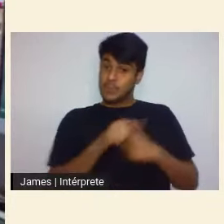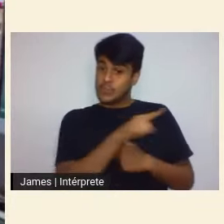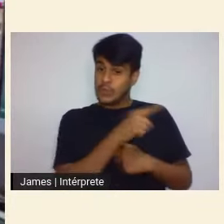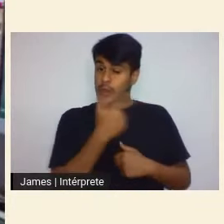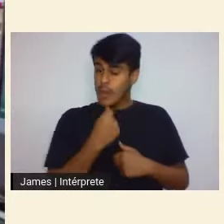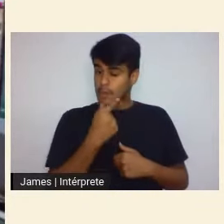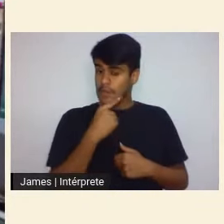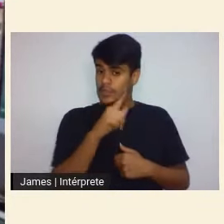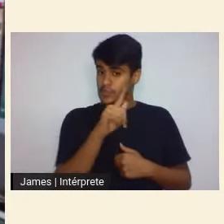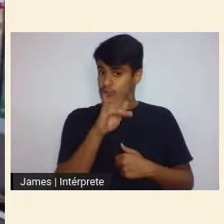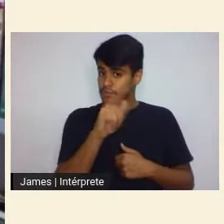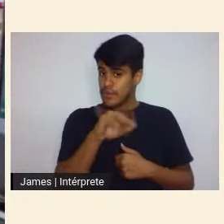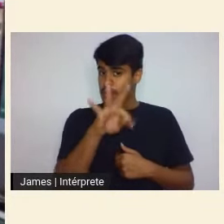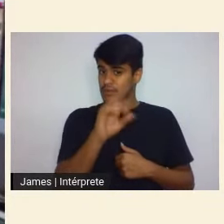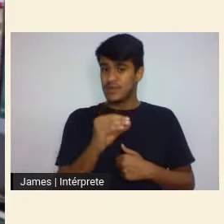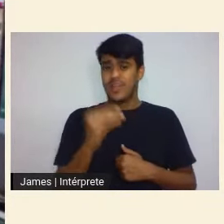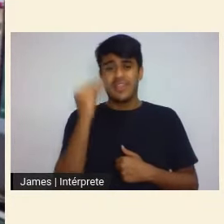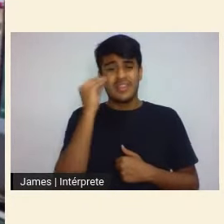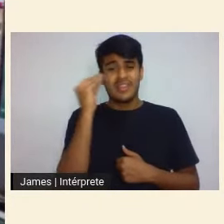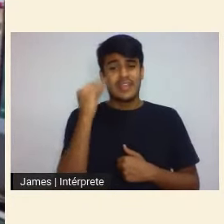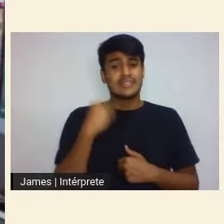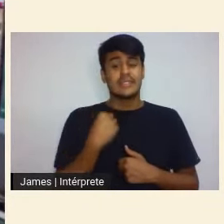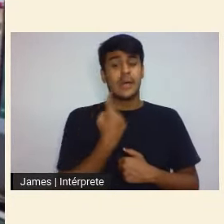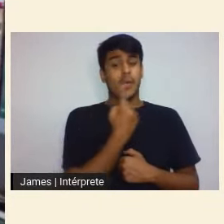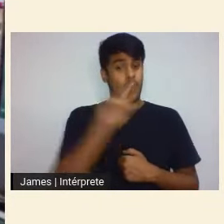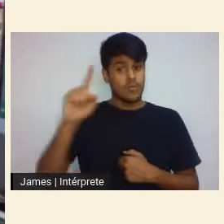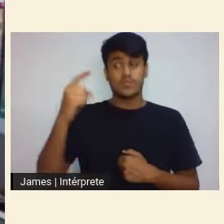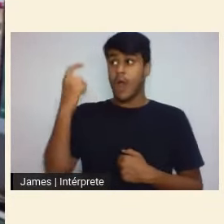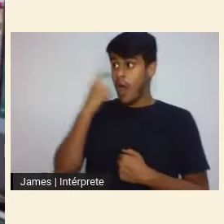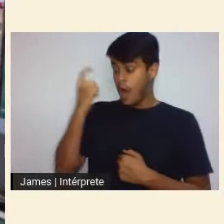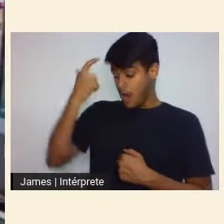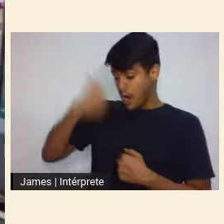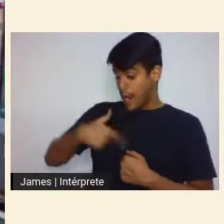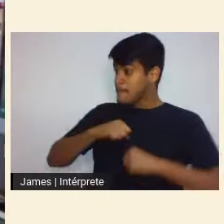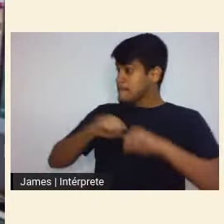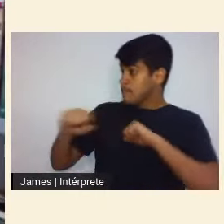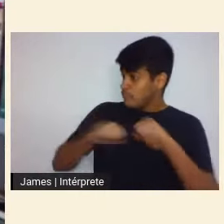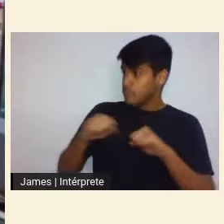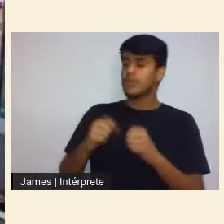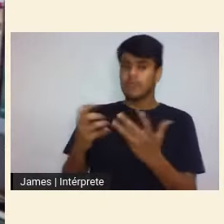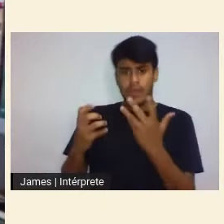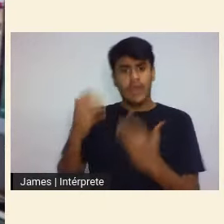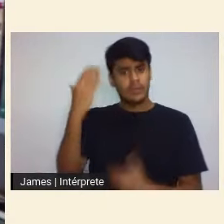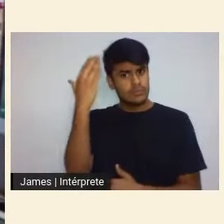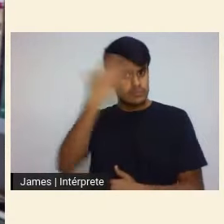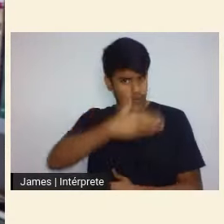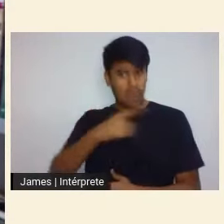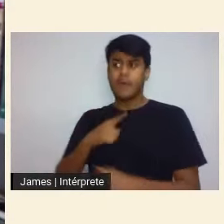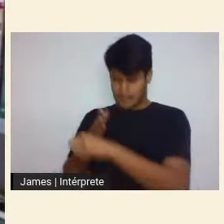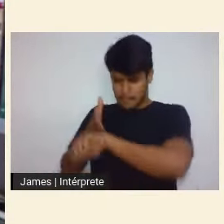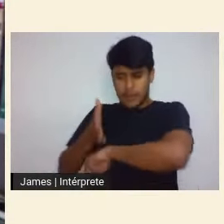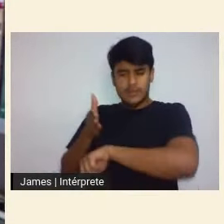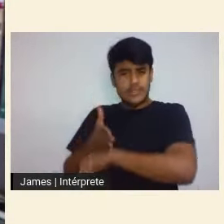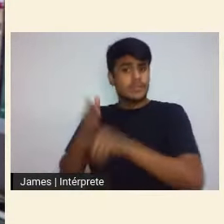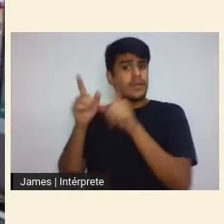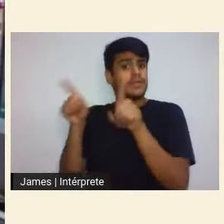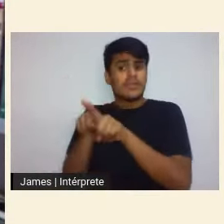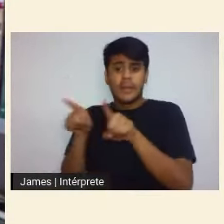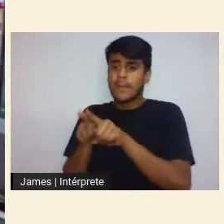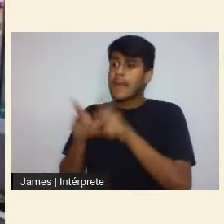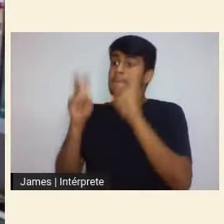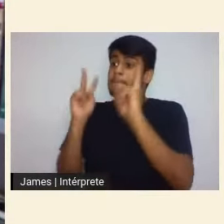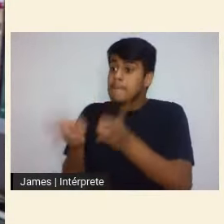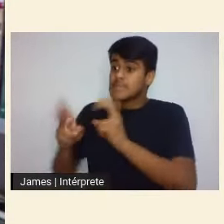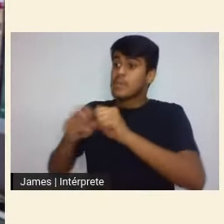pela última vez que o seu movimento seja reconhecido como um daqueles movimentos que fizeram